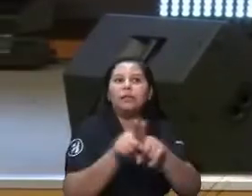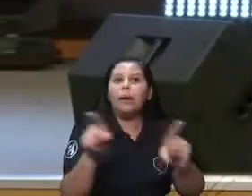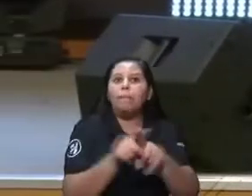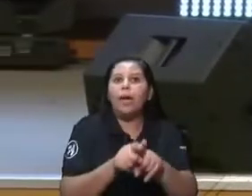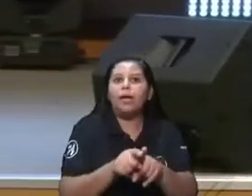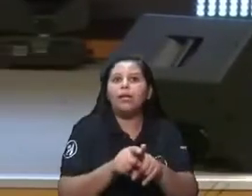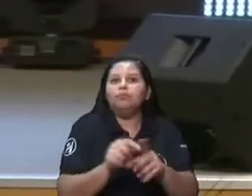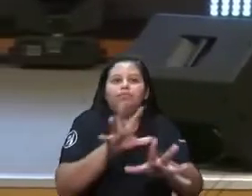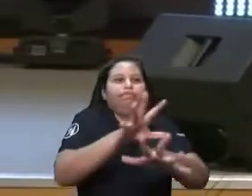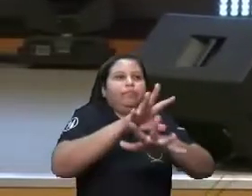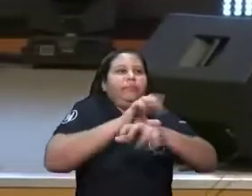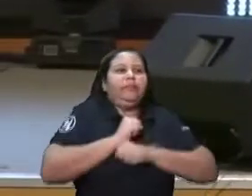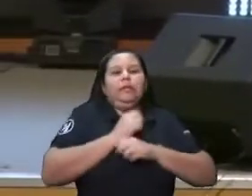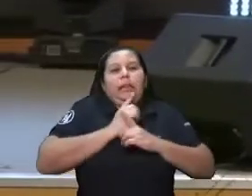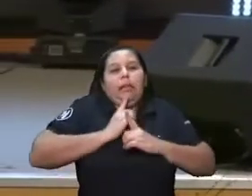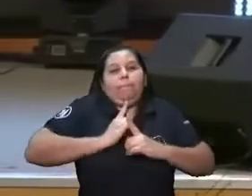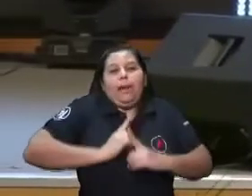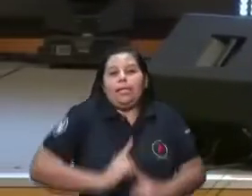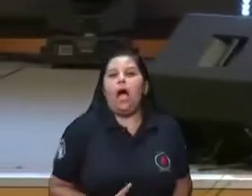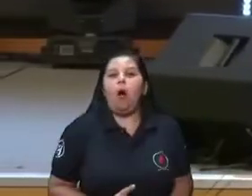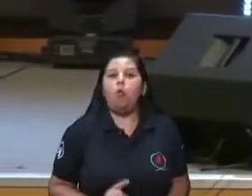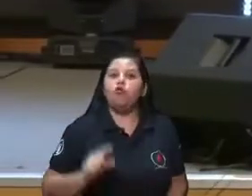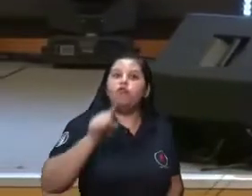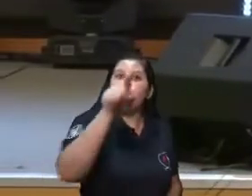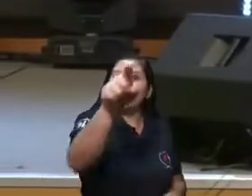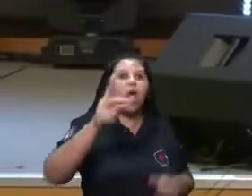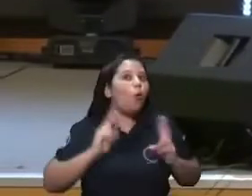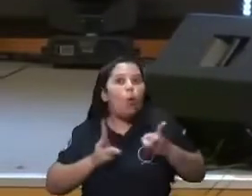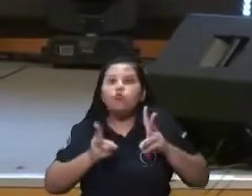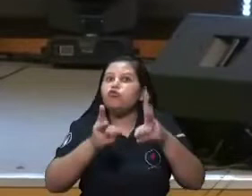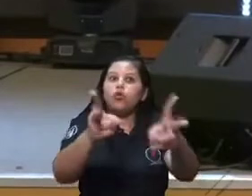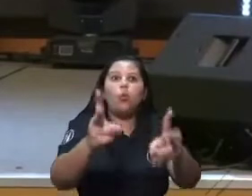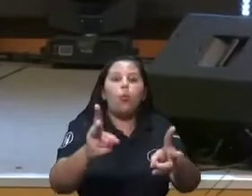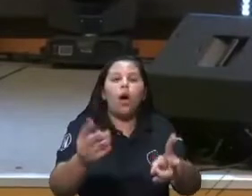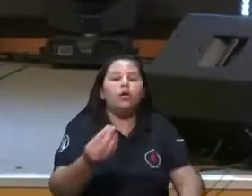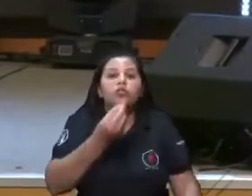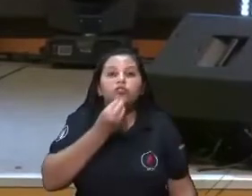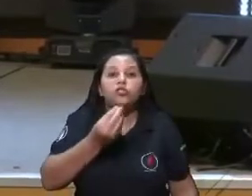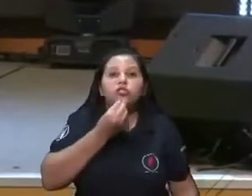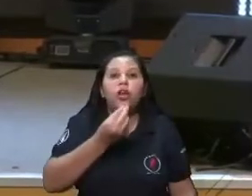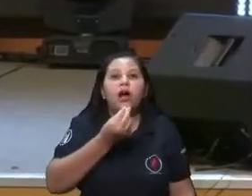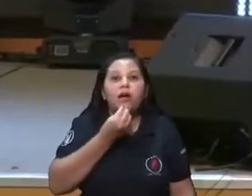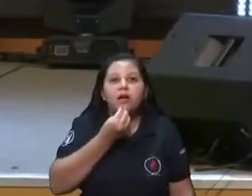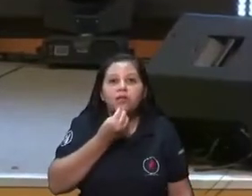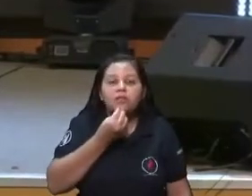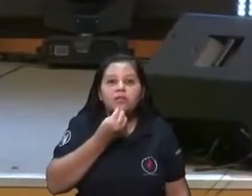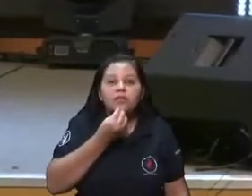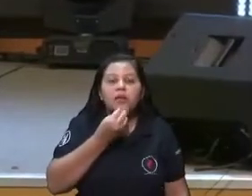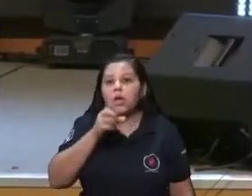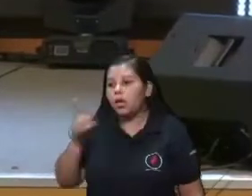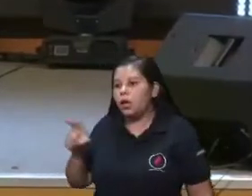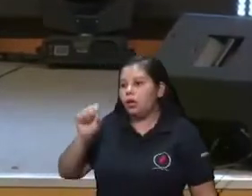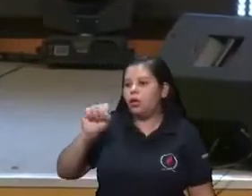escuro. Você, Levi, está tendo uma chance que Simeão não teve.